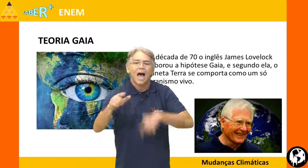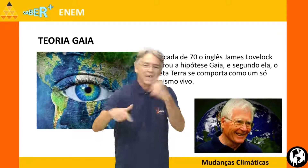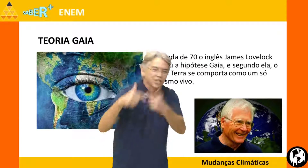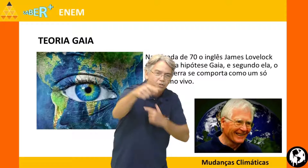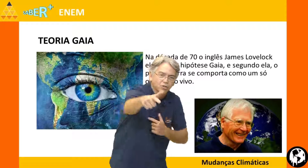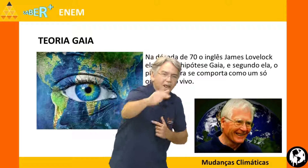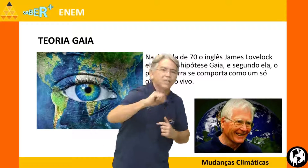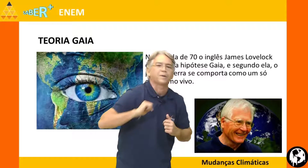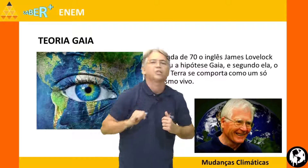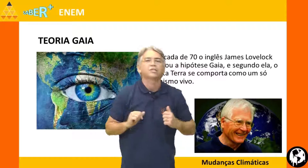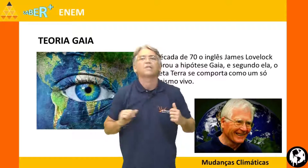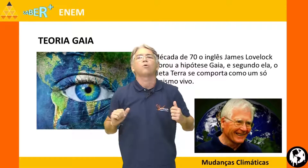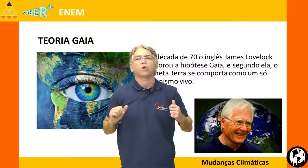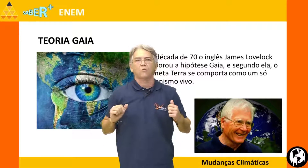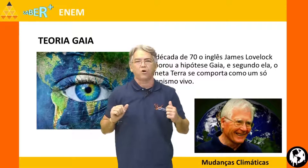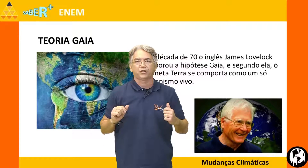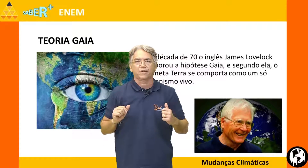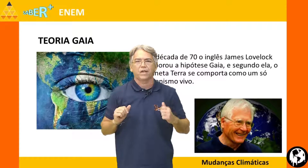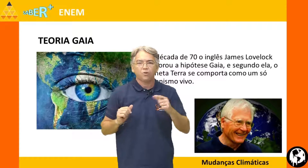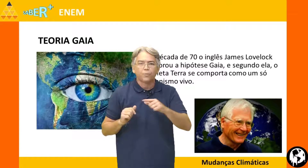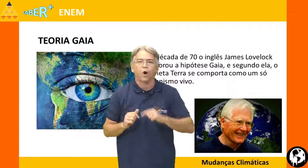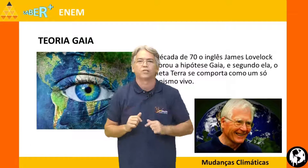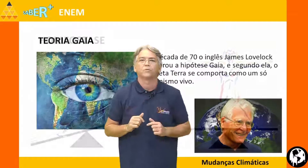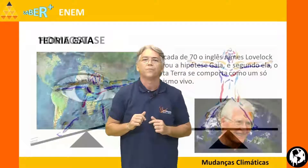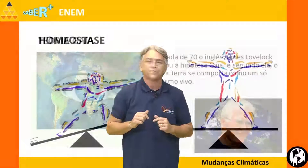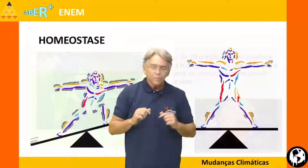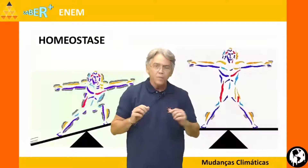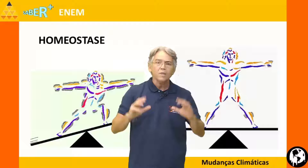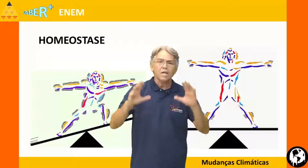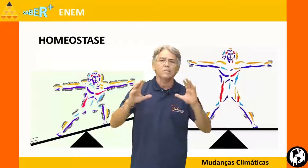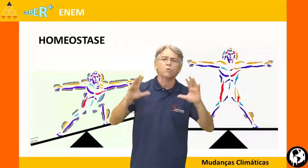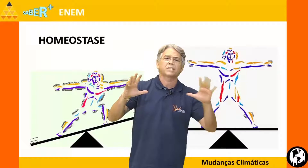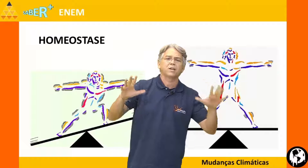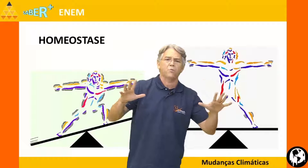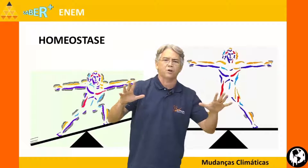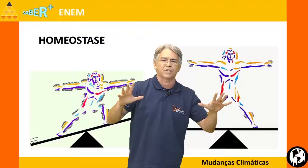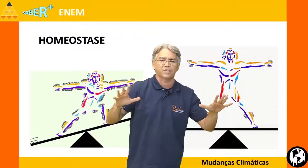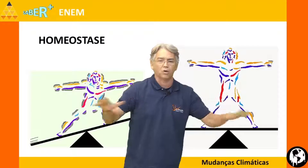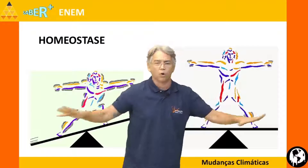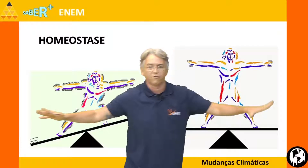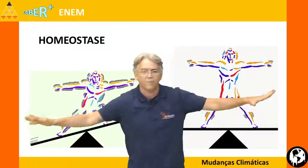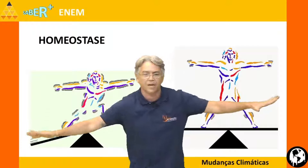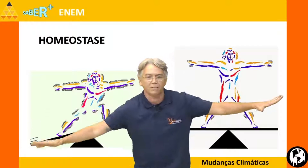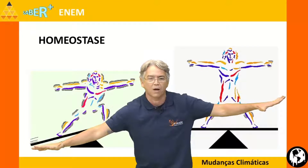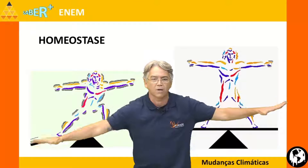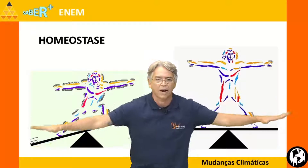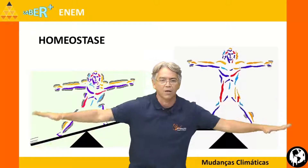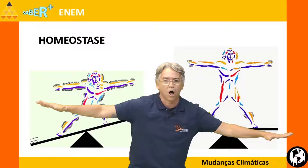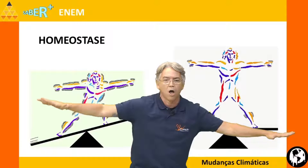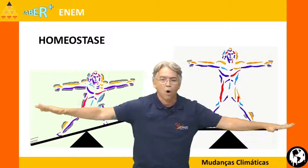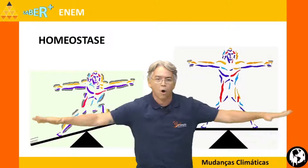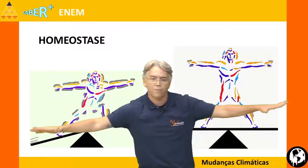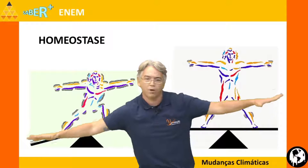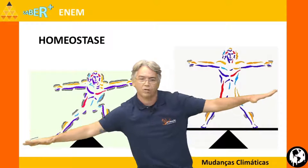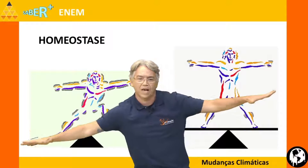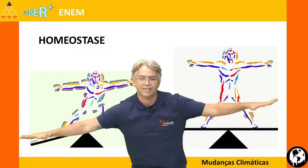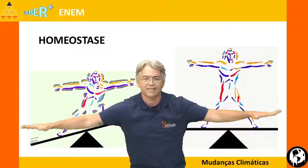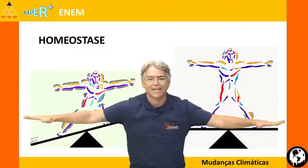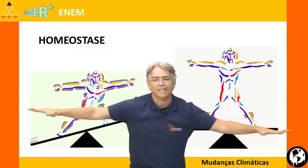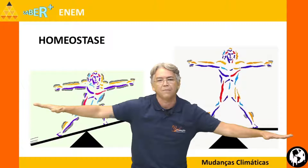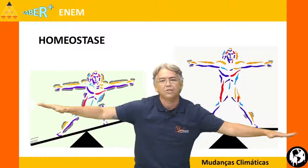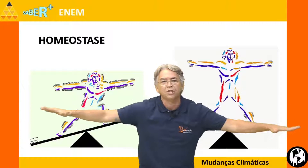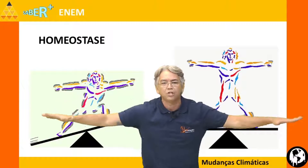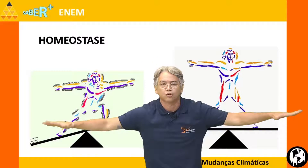homeostase. Adianta o slide para a gente entender o que é homeostase aí, no próximo. Então, o que seria homeostase? Segura, vou me equilibrar com o cara aí,